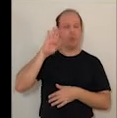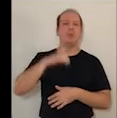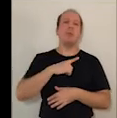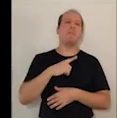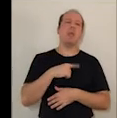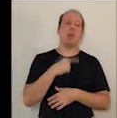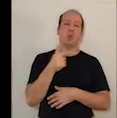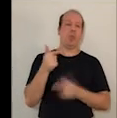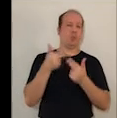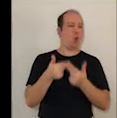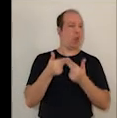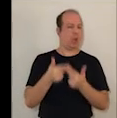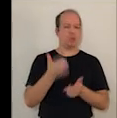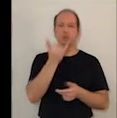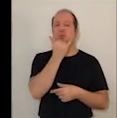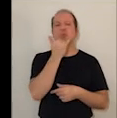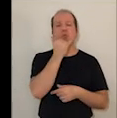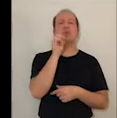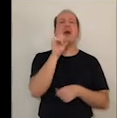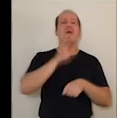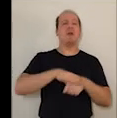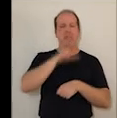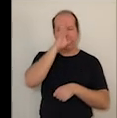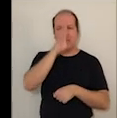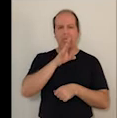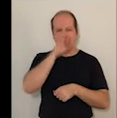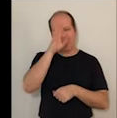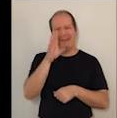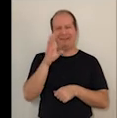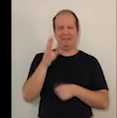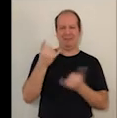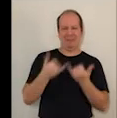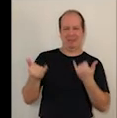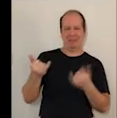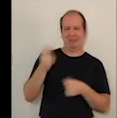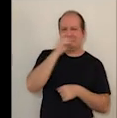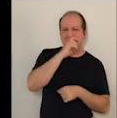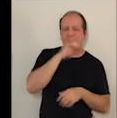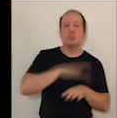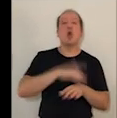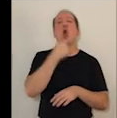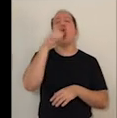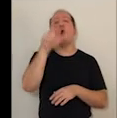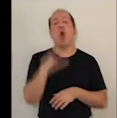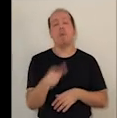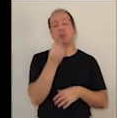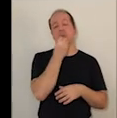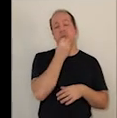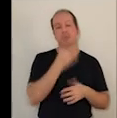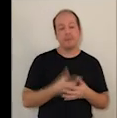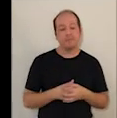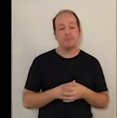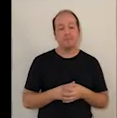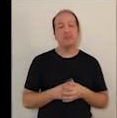irei tolerar no futuro que faça acusações levianas contra homens de bem. 5